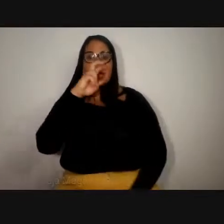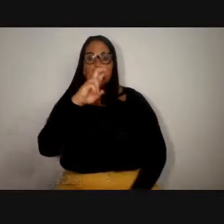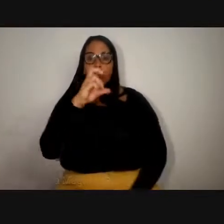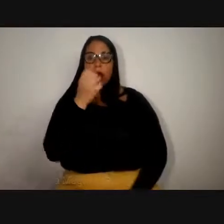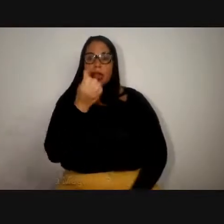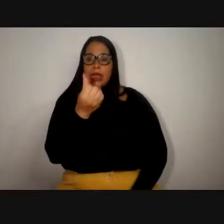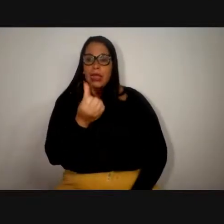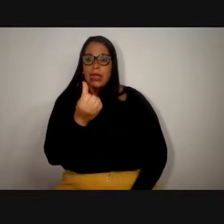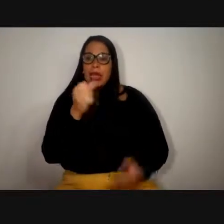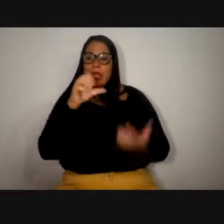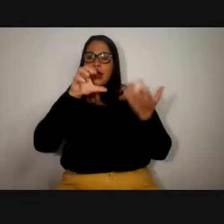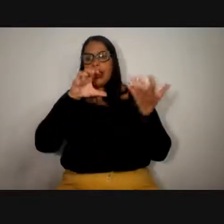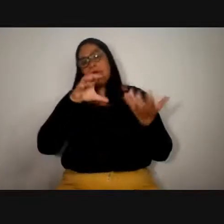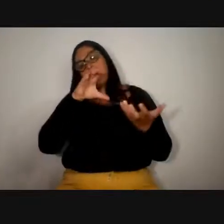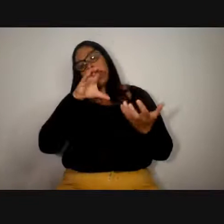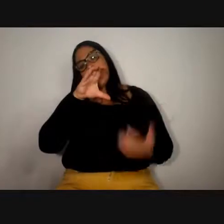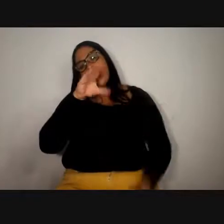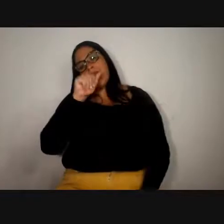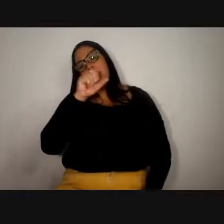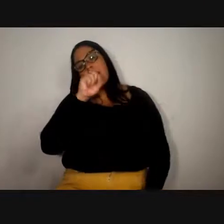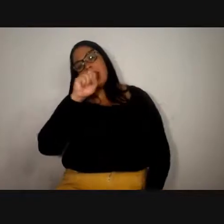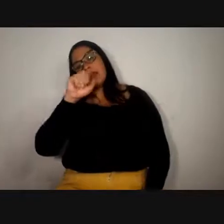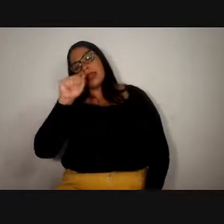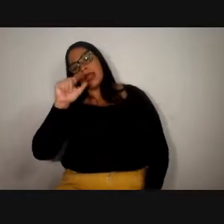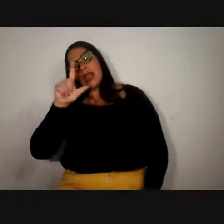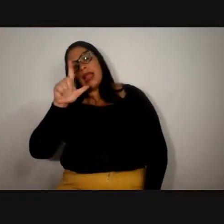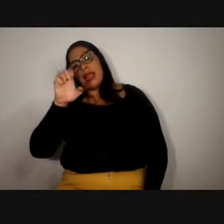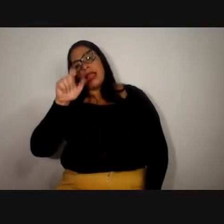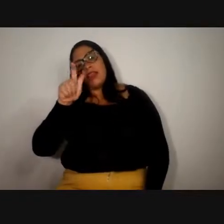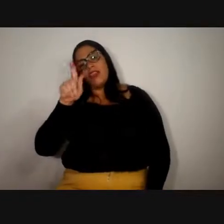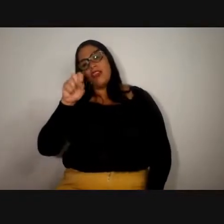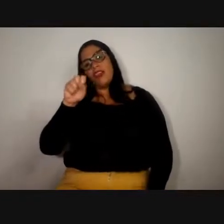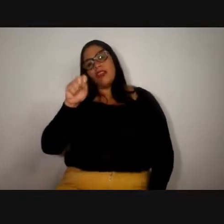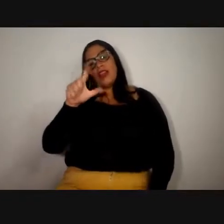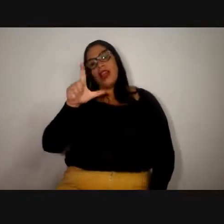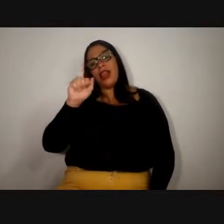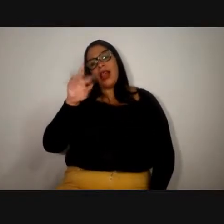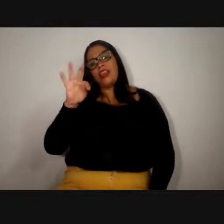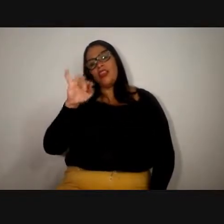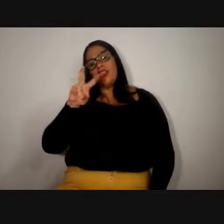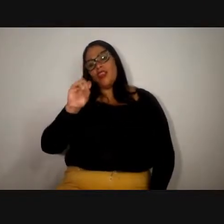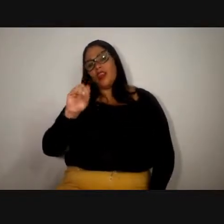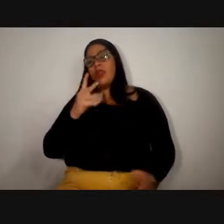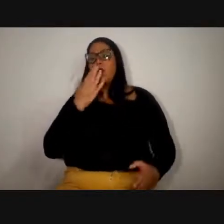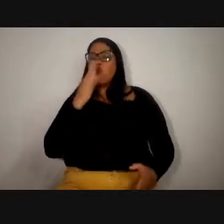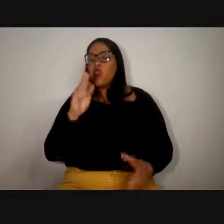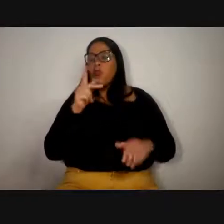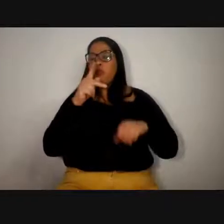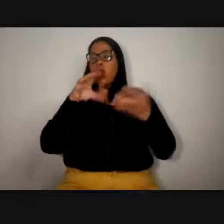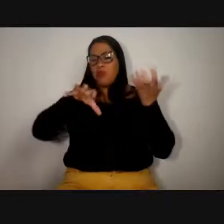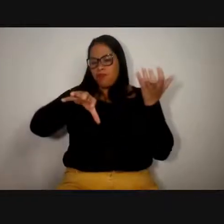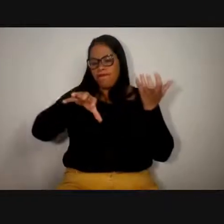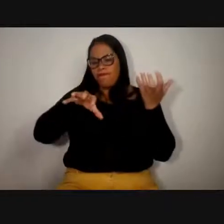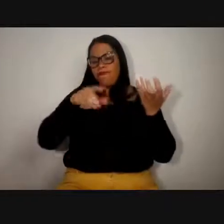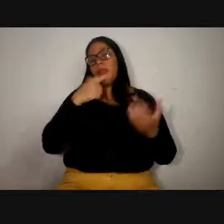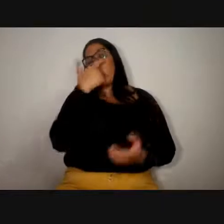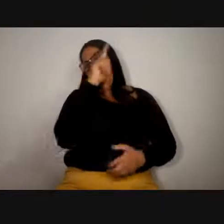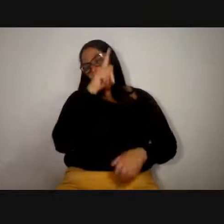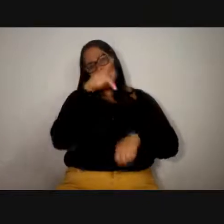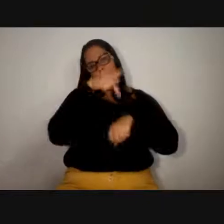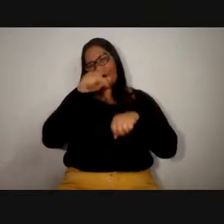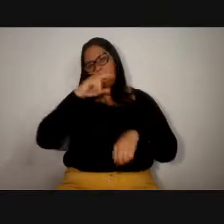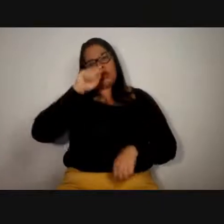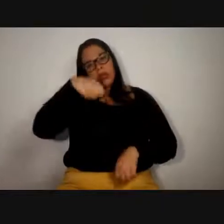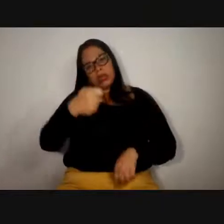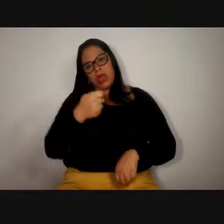legislativas, porque alguns parlamentos são bicamerais, né, e outros são unicamerais. Eu fiz uma observação